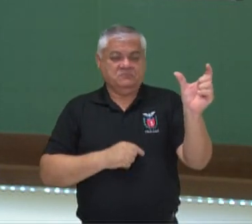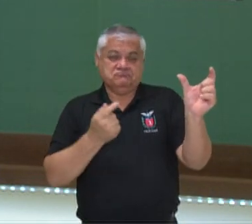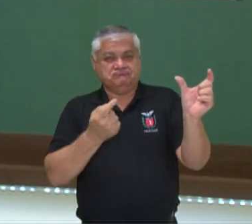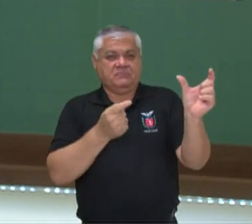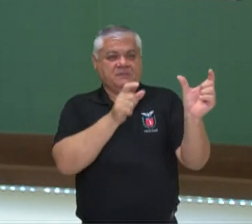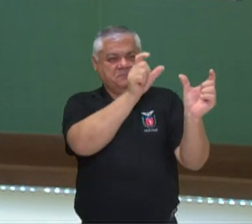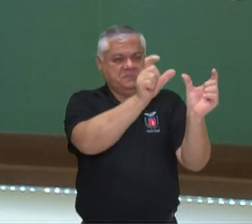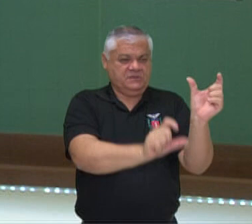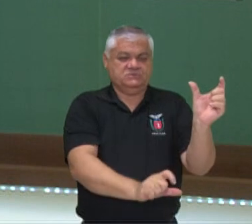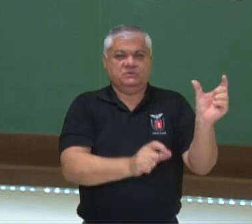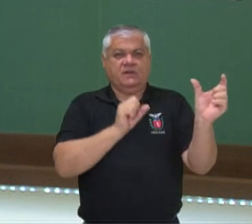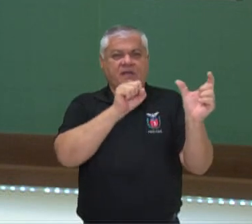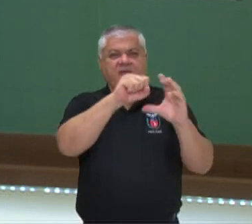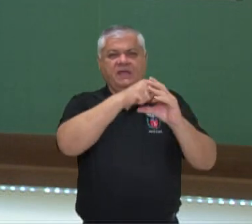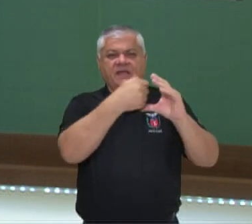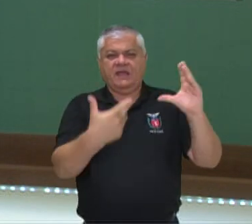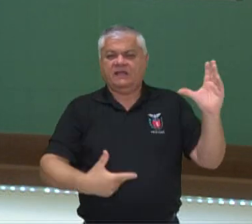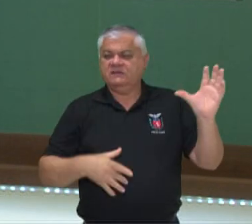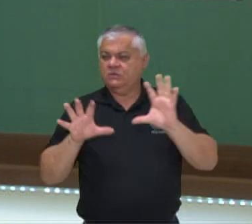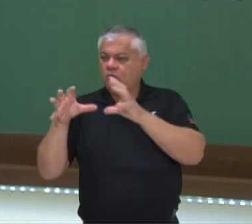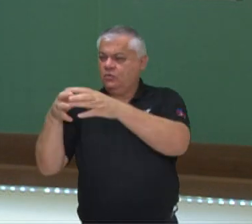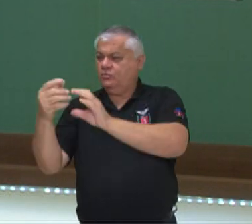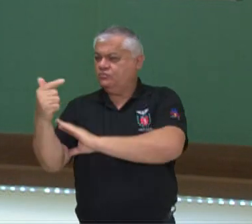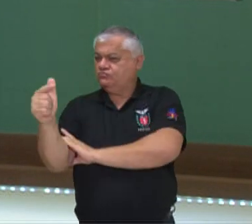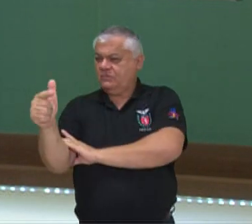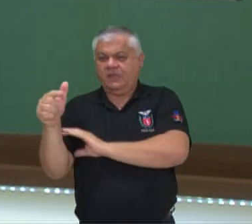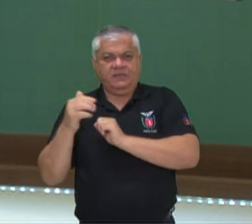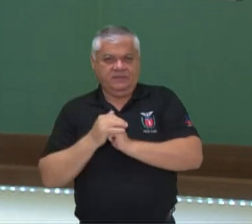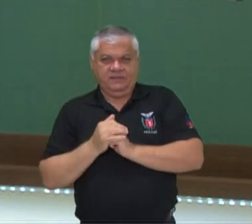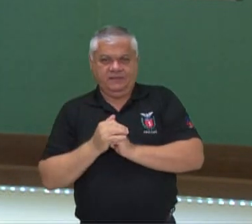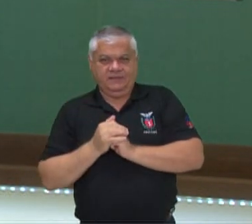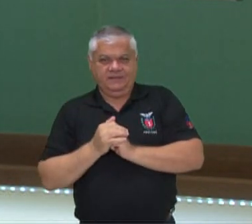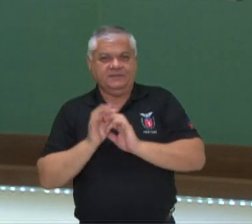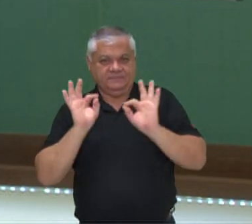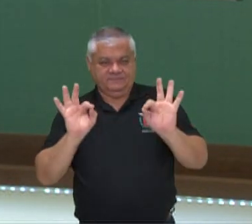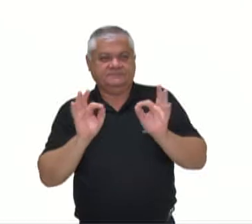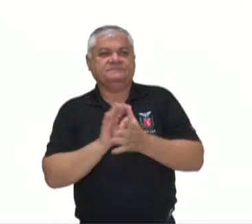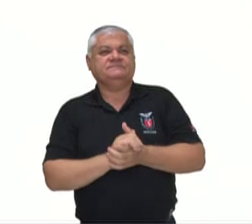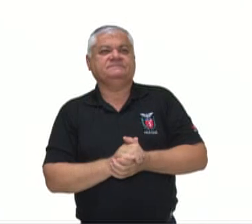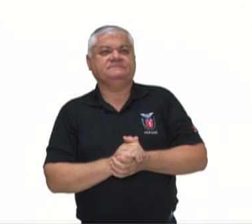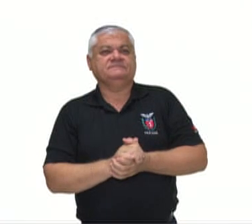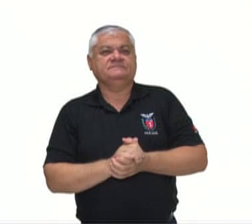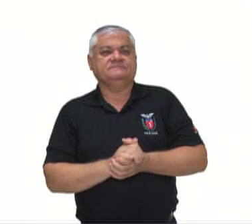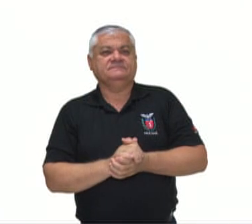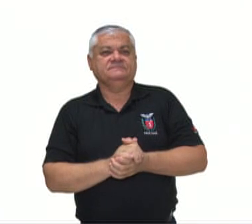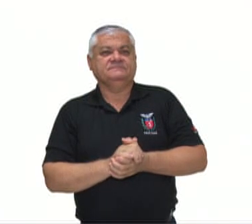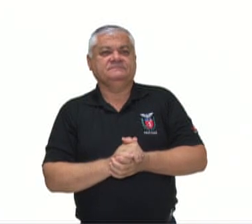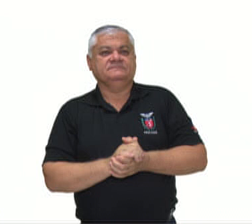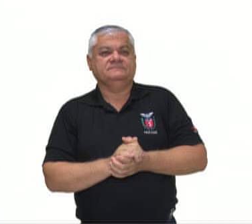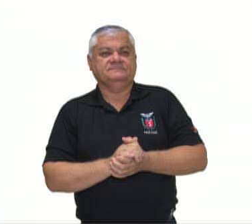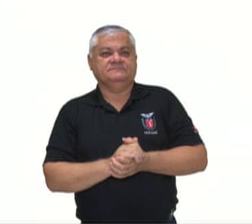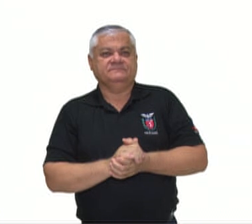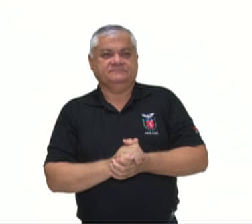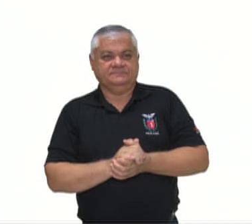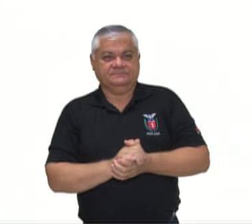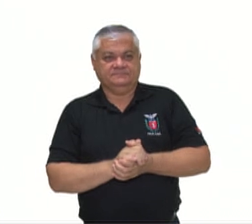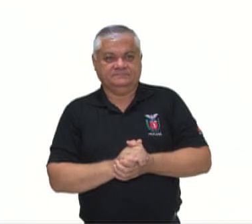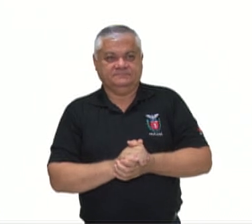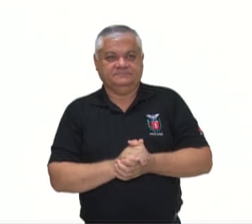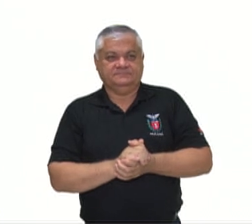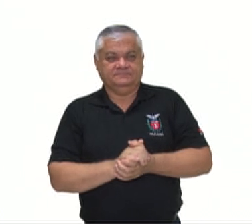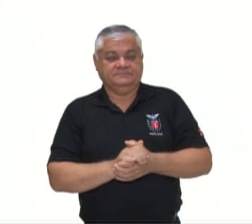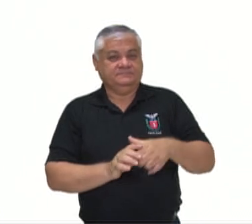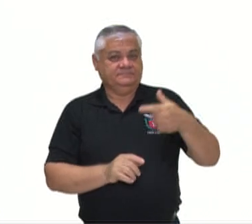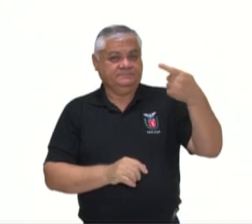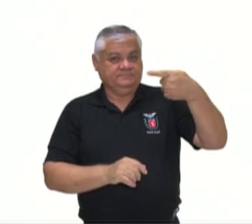pessoa possui características que aquele grupo não possui. Por exemplo, The Olympic Games Rio 2016 was the